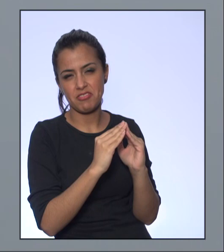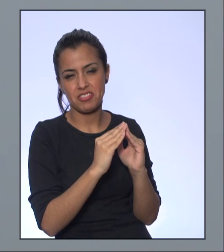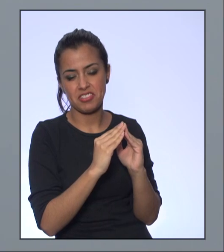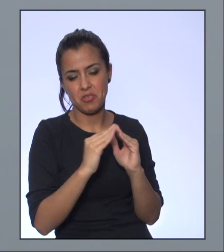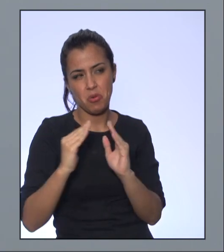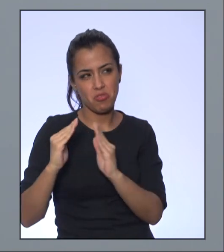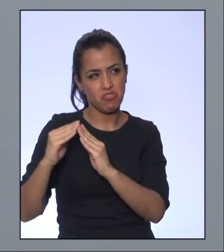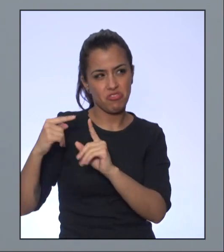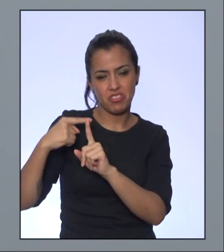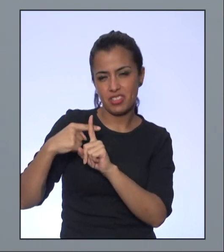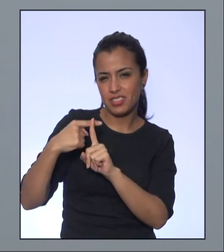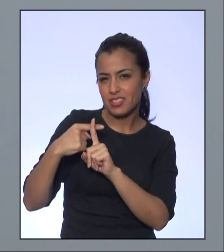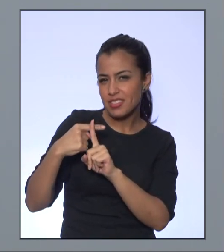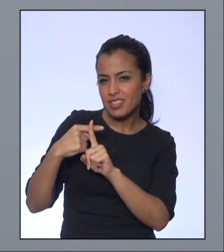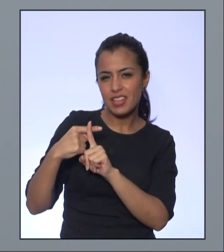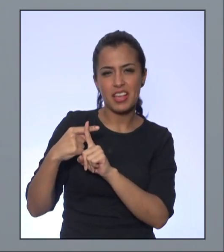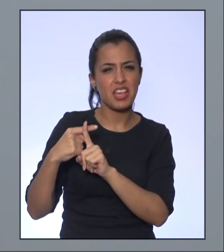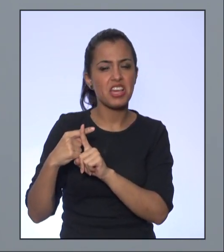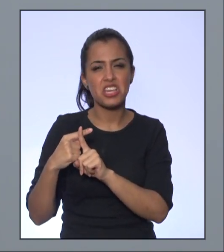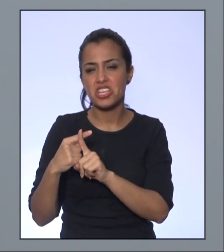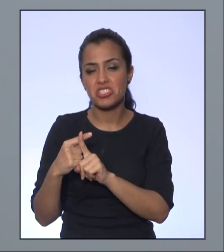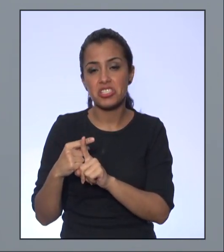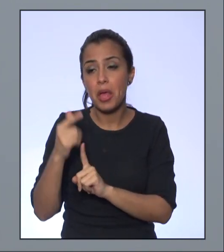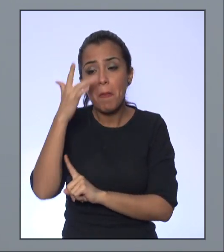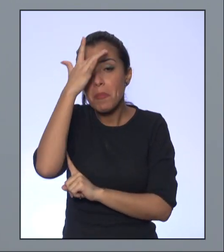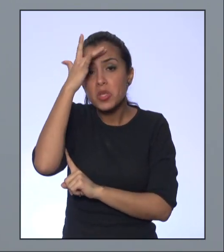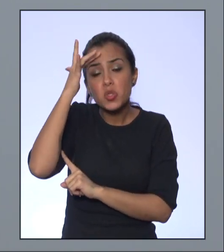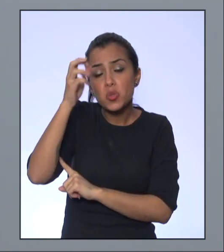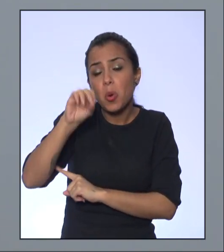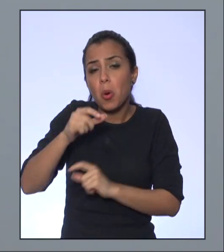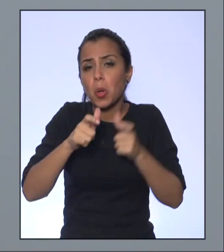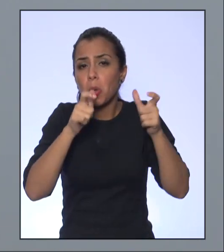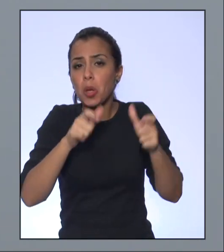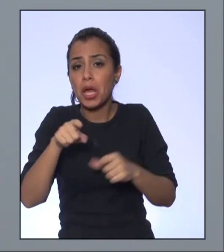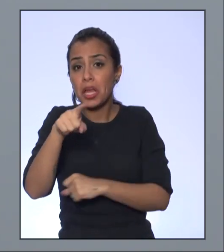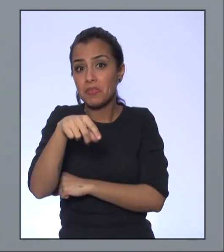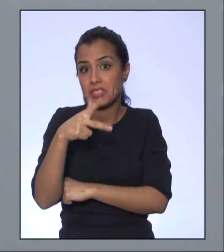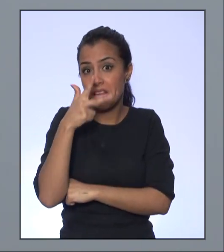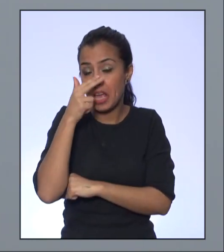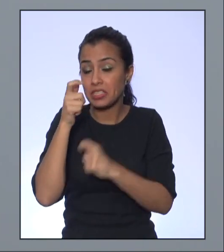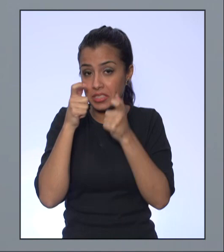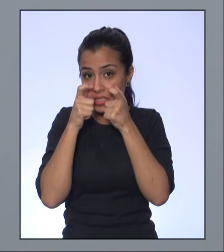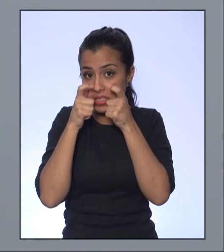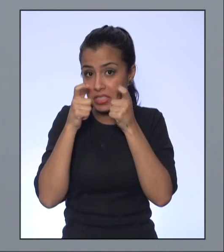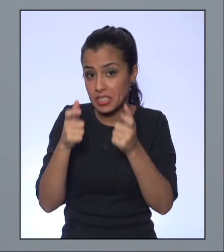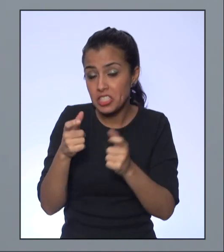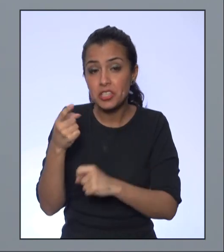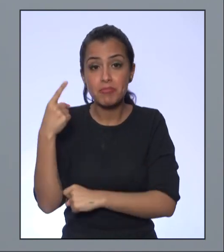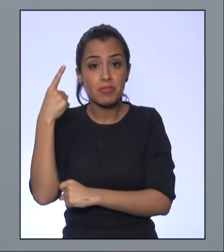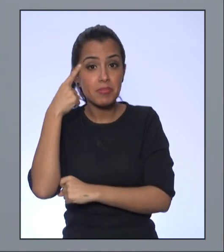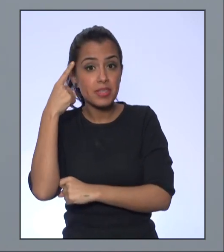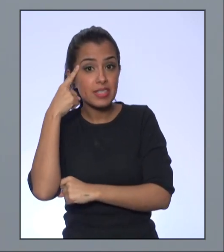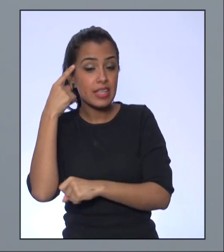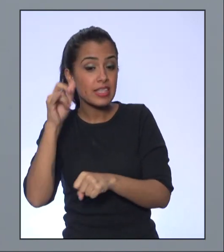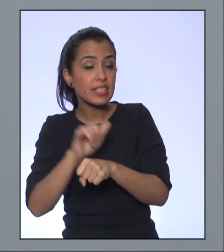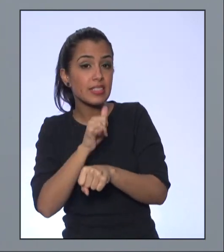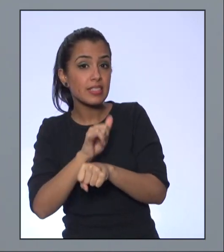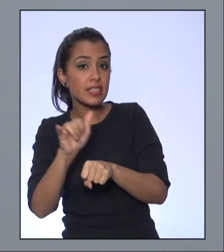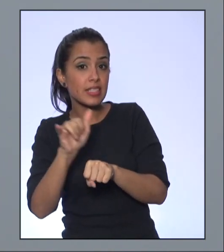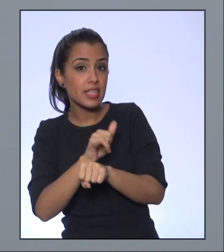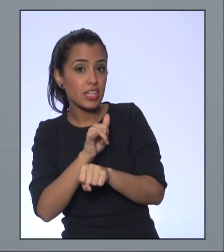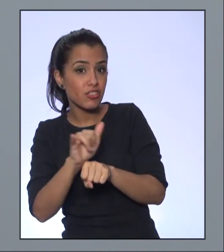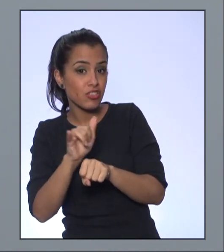igreja, quem você achar mais interessante, para pensar em estratégias de reunir um grupo de